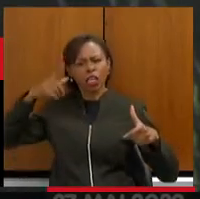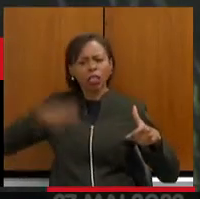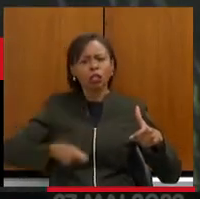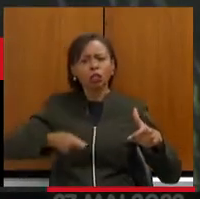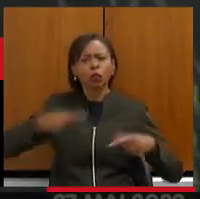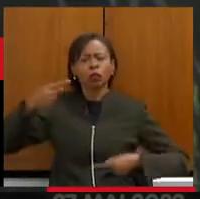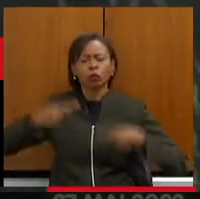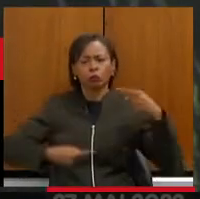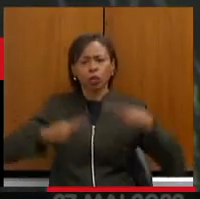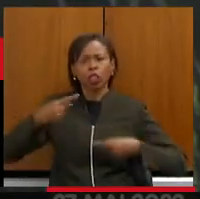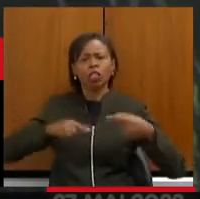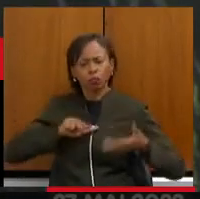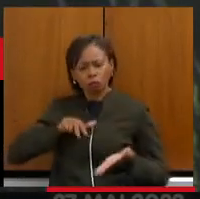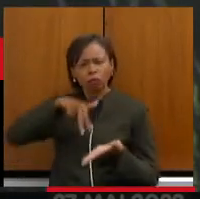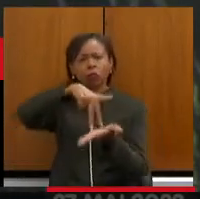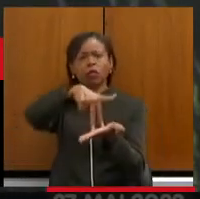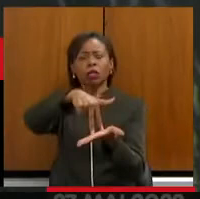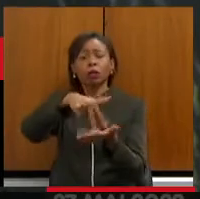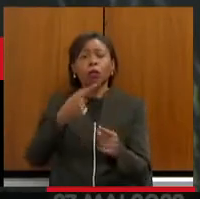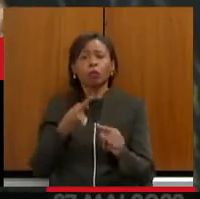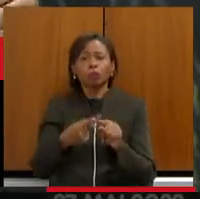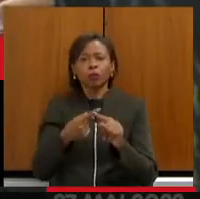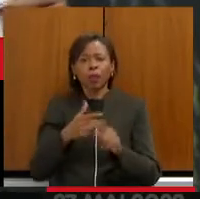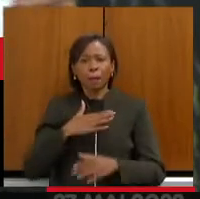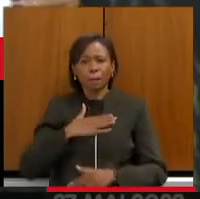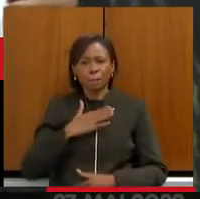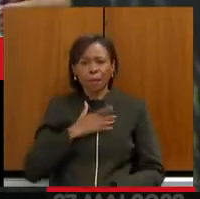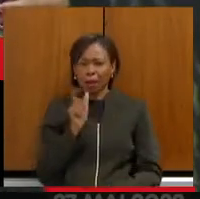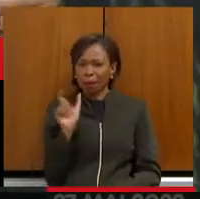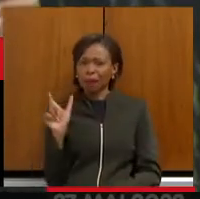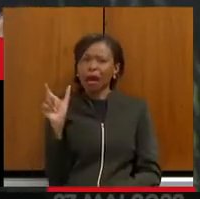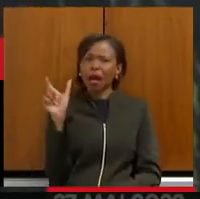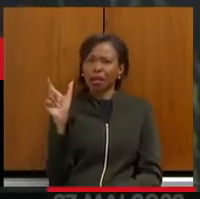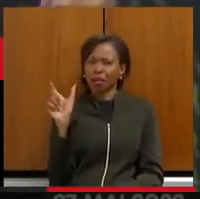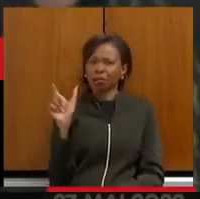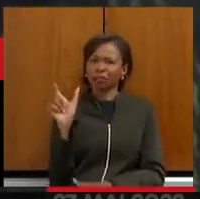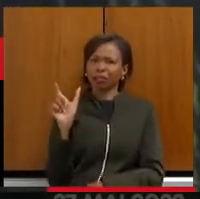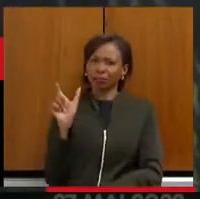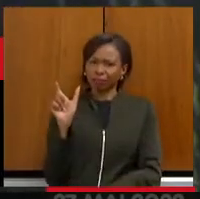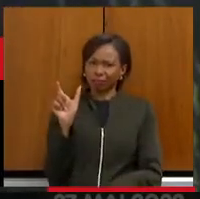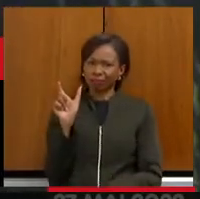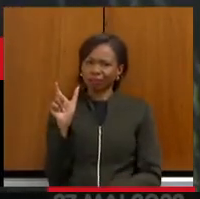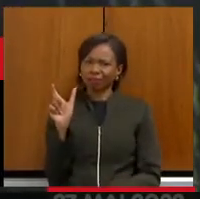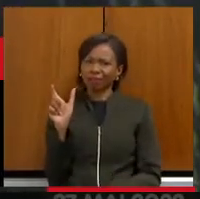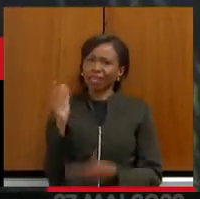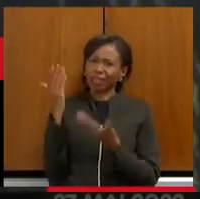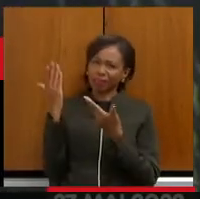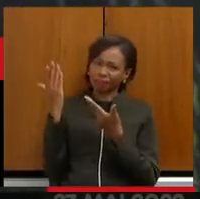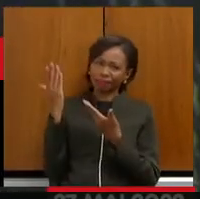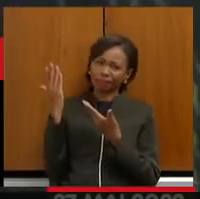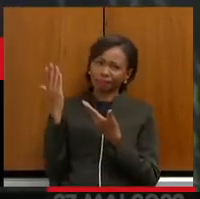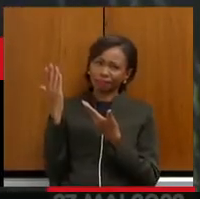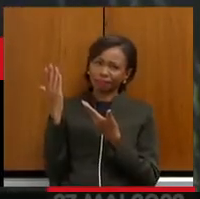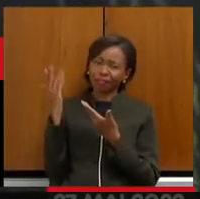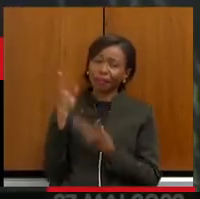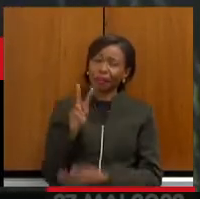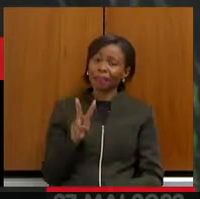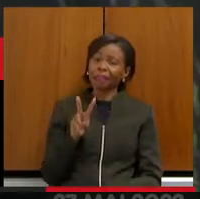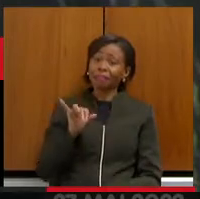políticas porque a minha palavra a palavra que eu trago hoje é vida